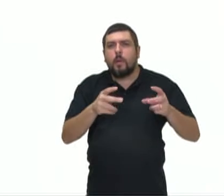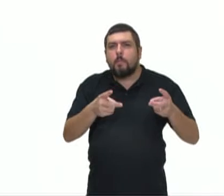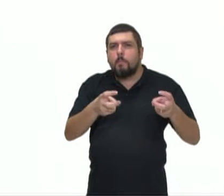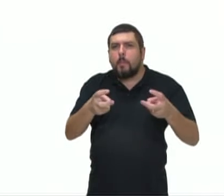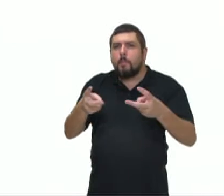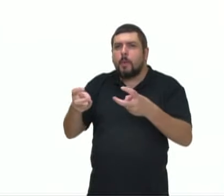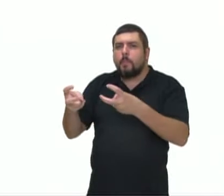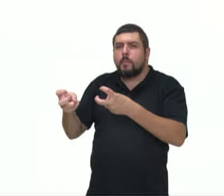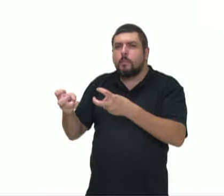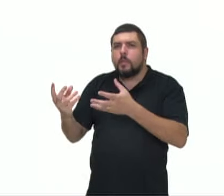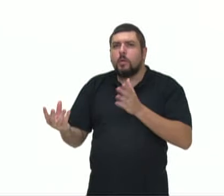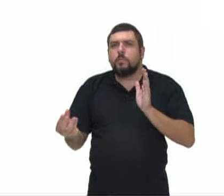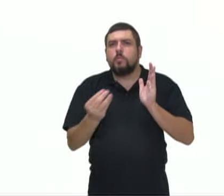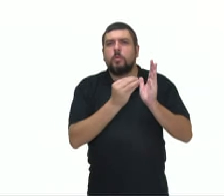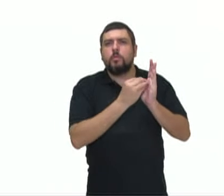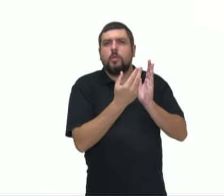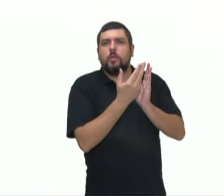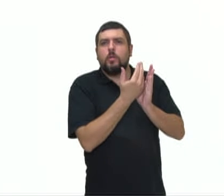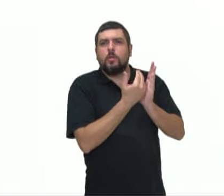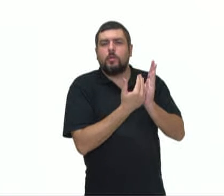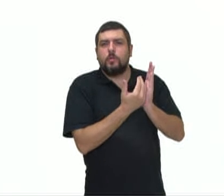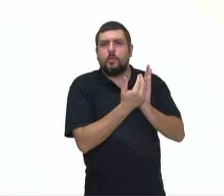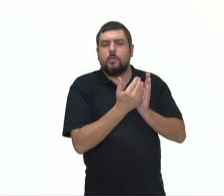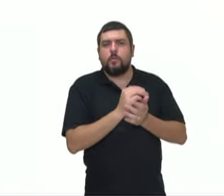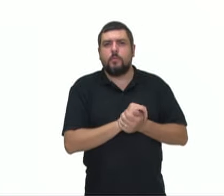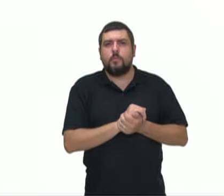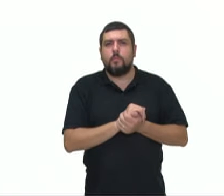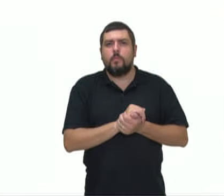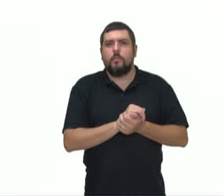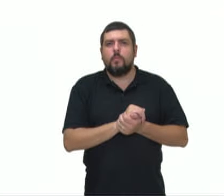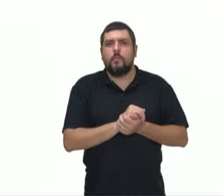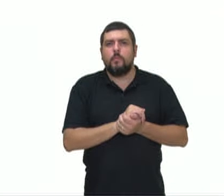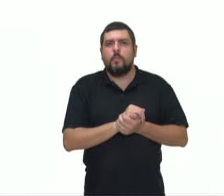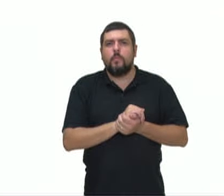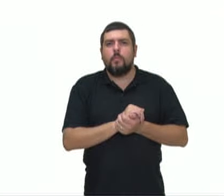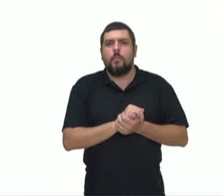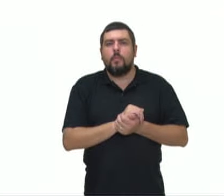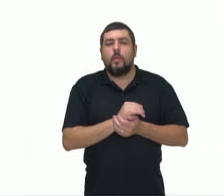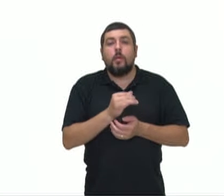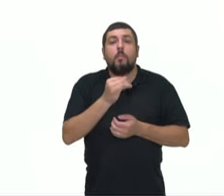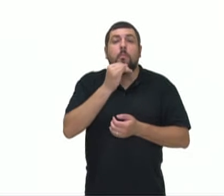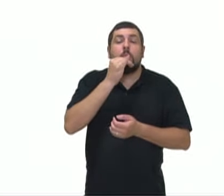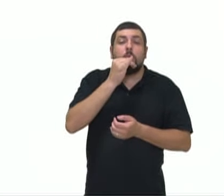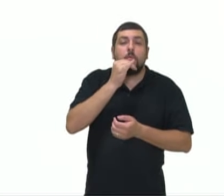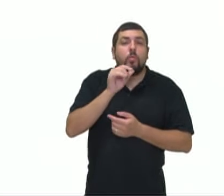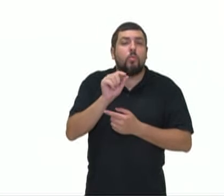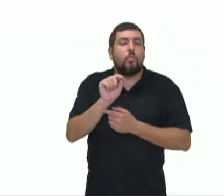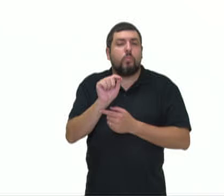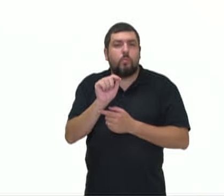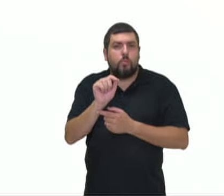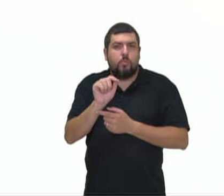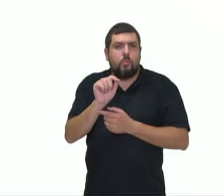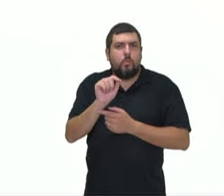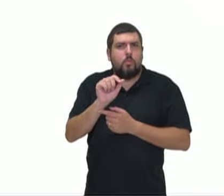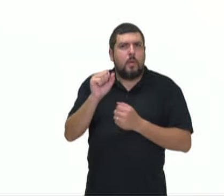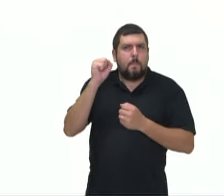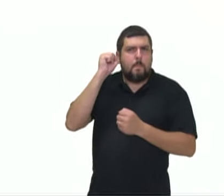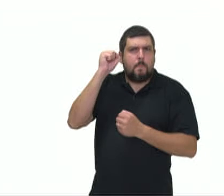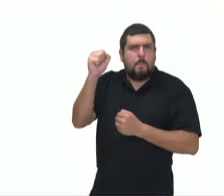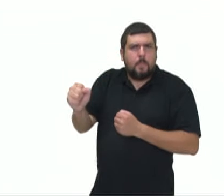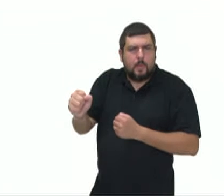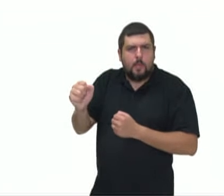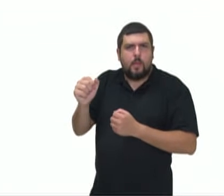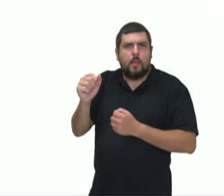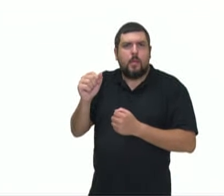as representações mais comuns estão cenas do cotidiano, como a caça, como a pesca, como o